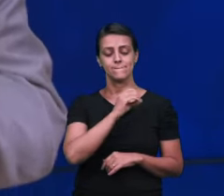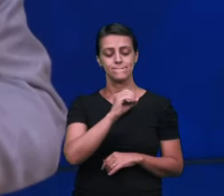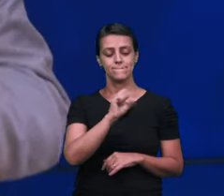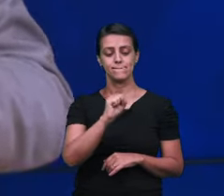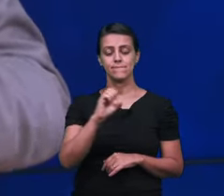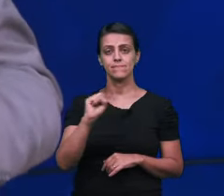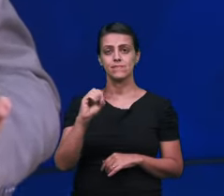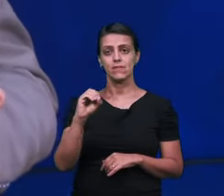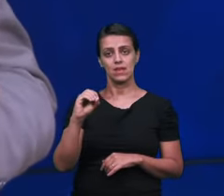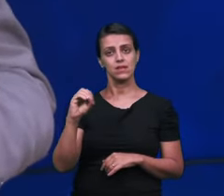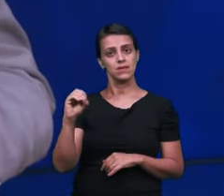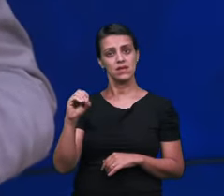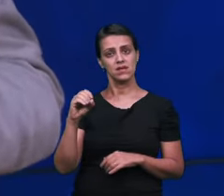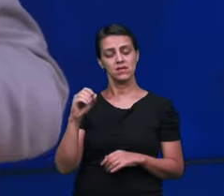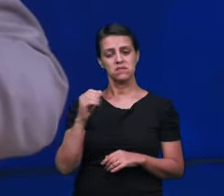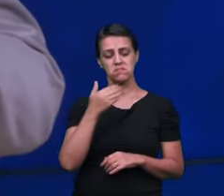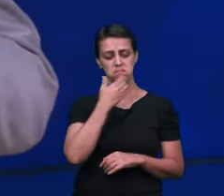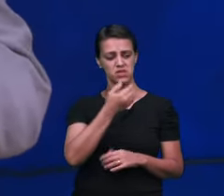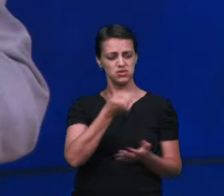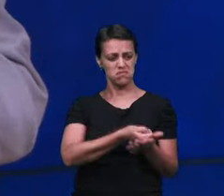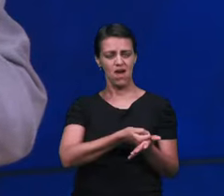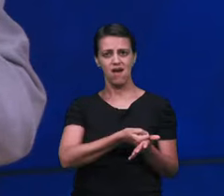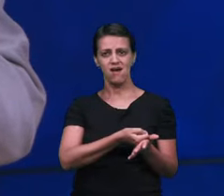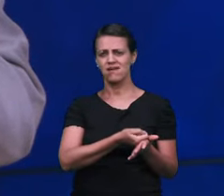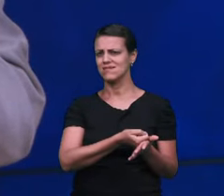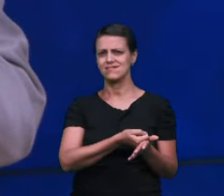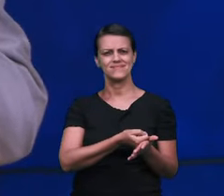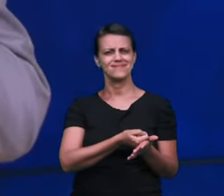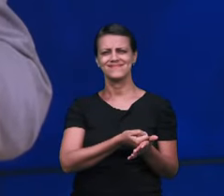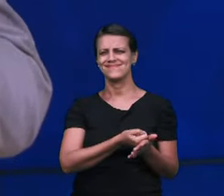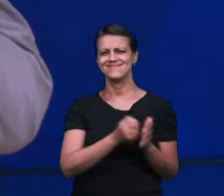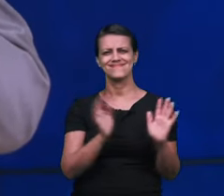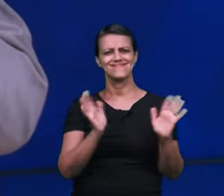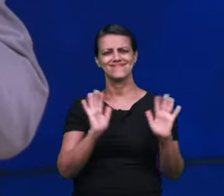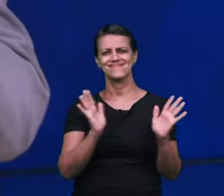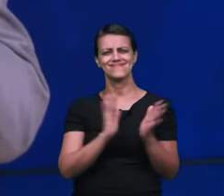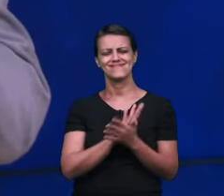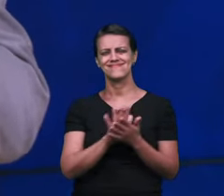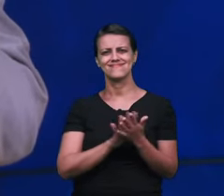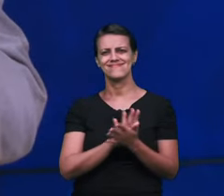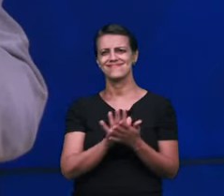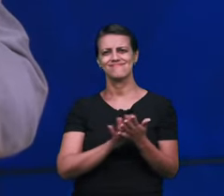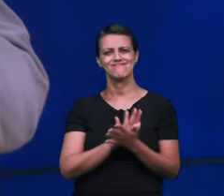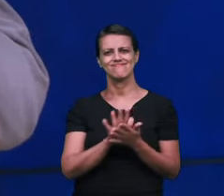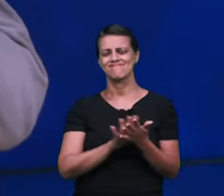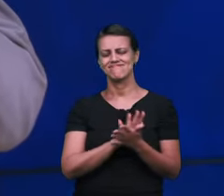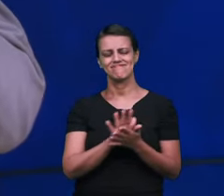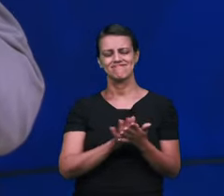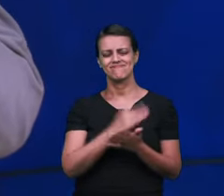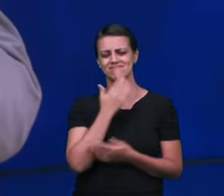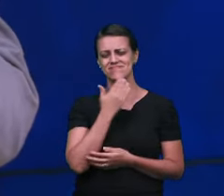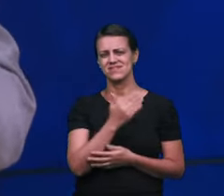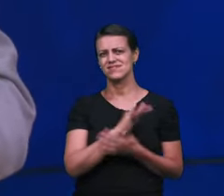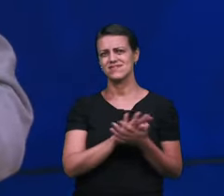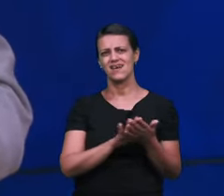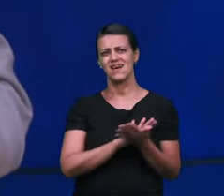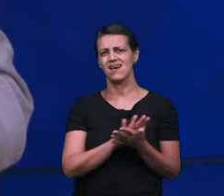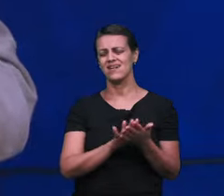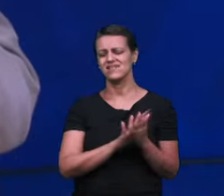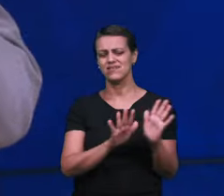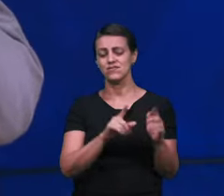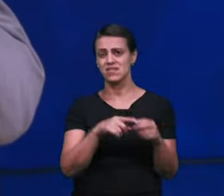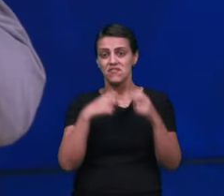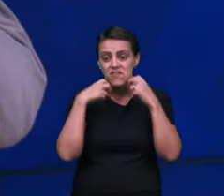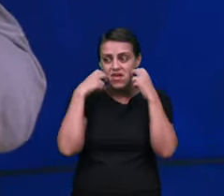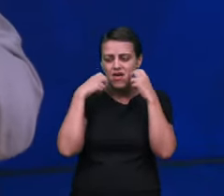pedir nada em troca, tá certo? Interessante informar isso. Ninguém vai pedir oferta, não vamos causar qualquer